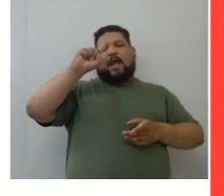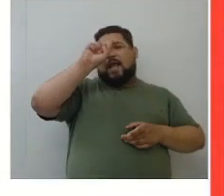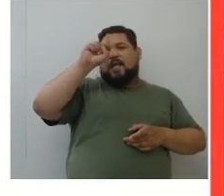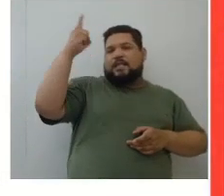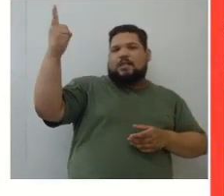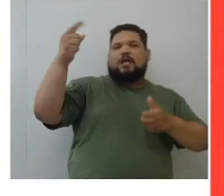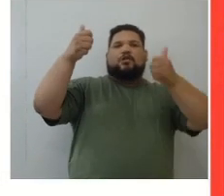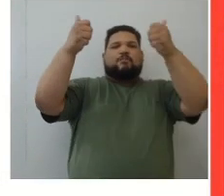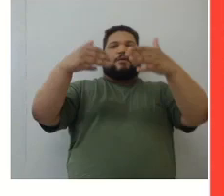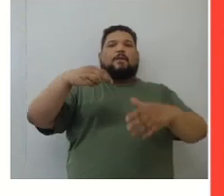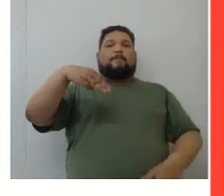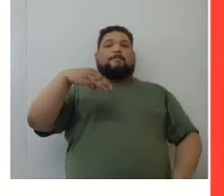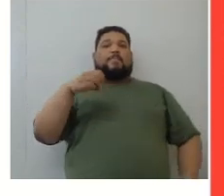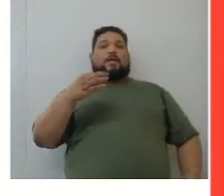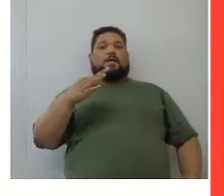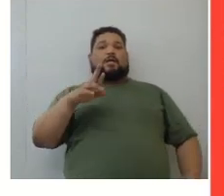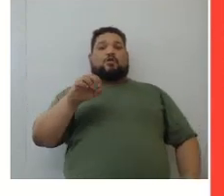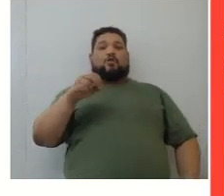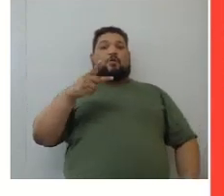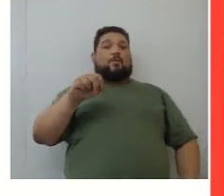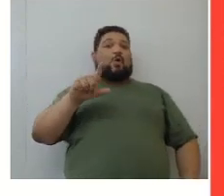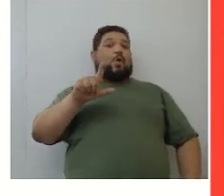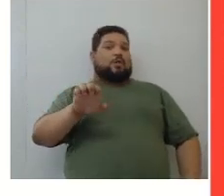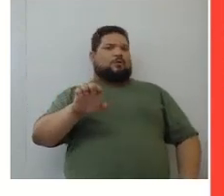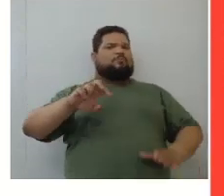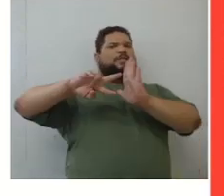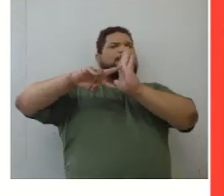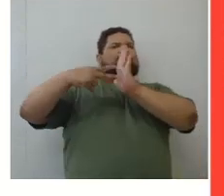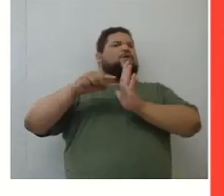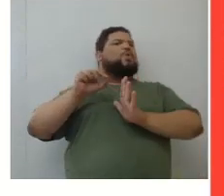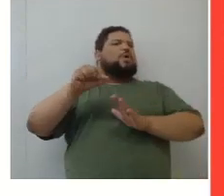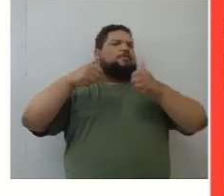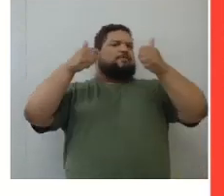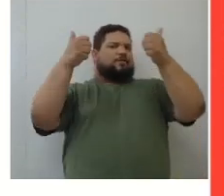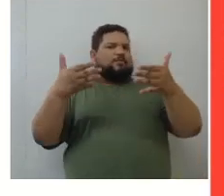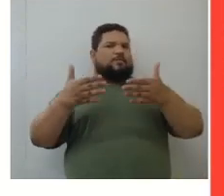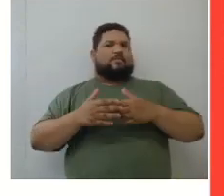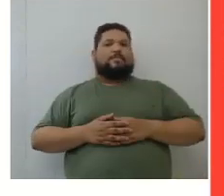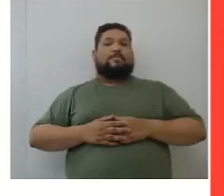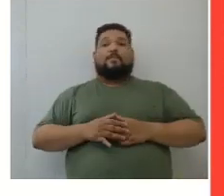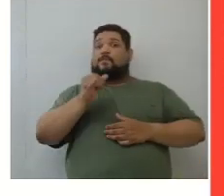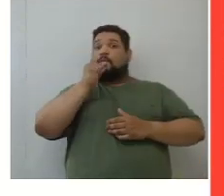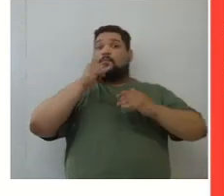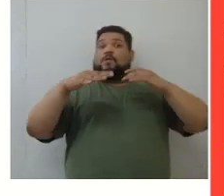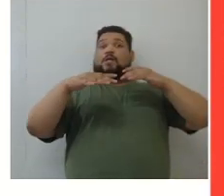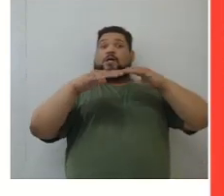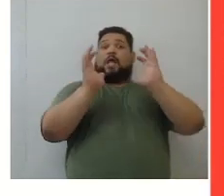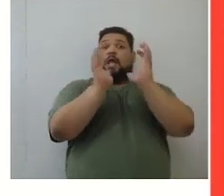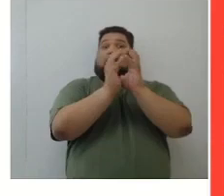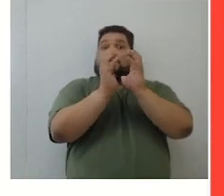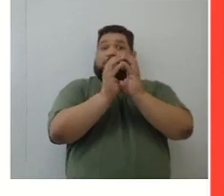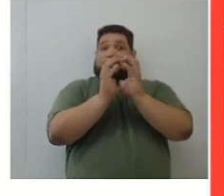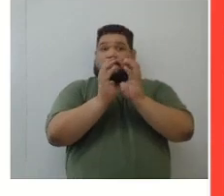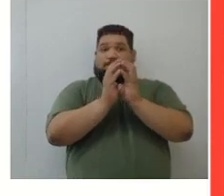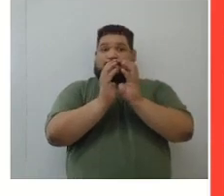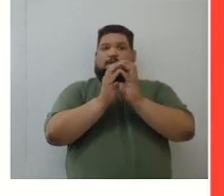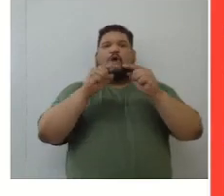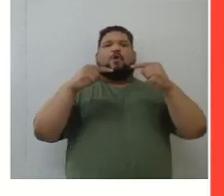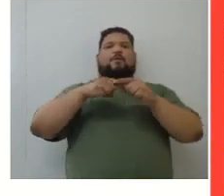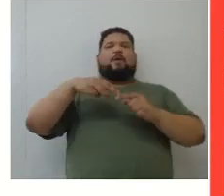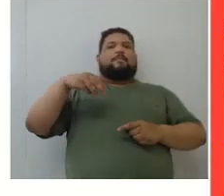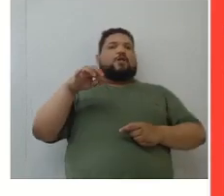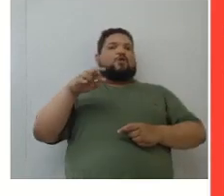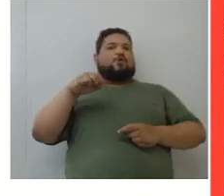seria uma metrópole, né? A gente sempre traz essa referência, e aí Recife, por exemplo, é colocada como uma